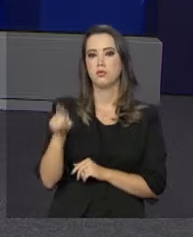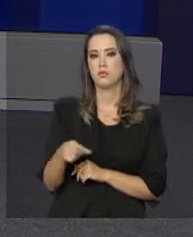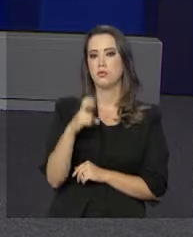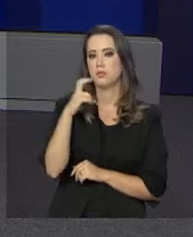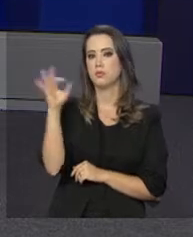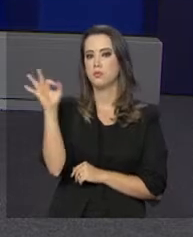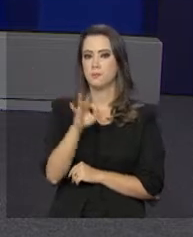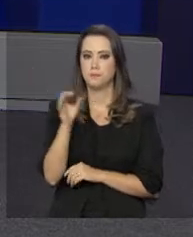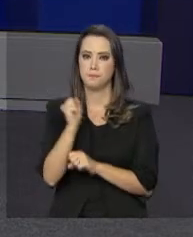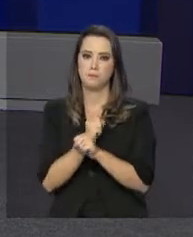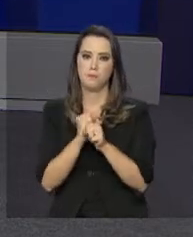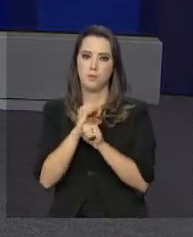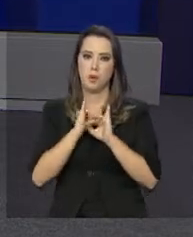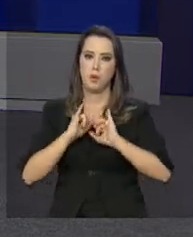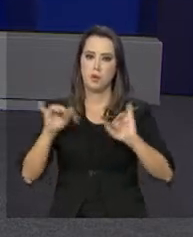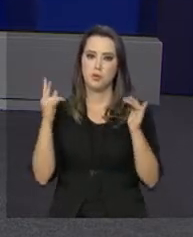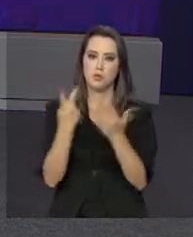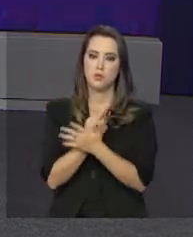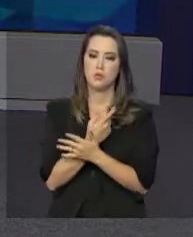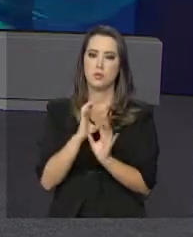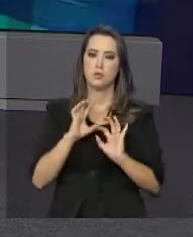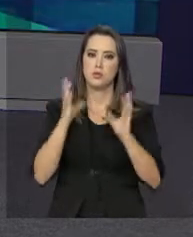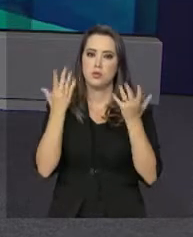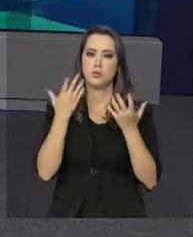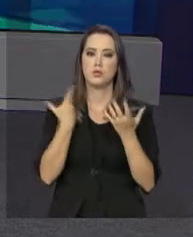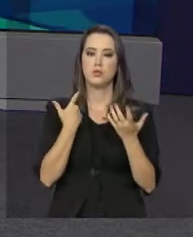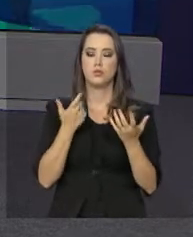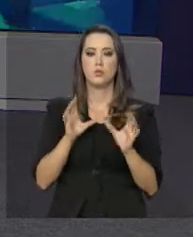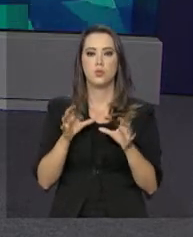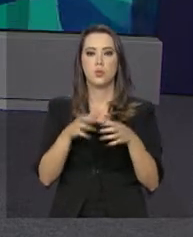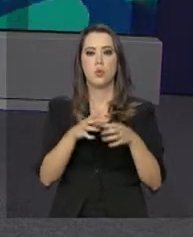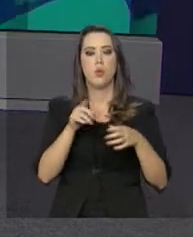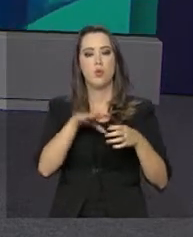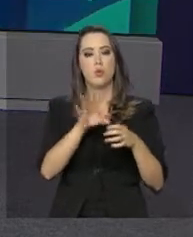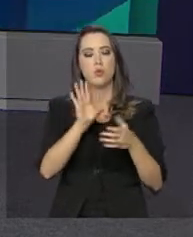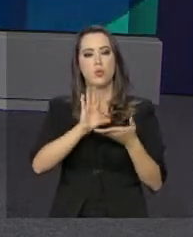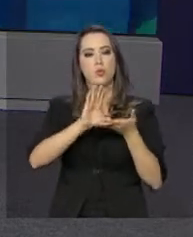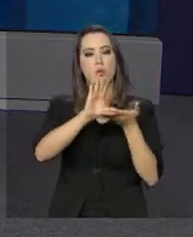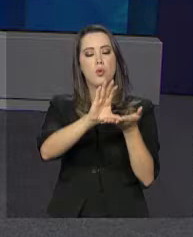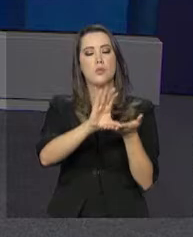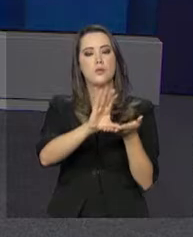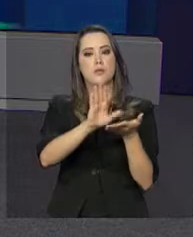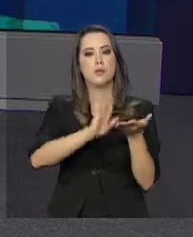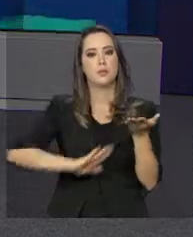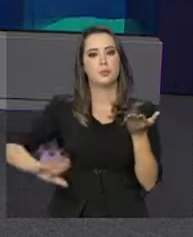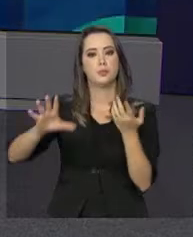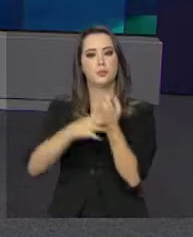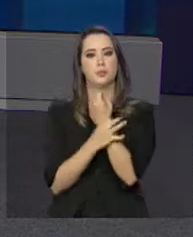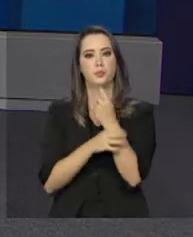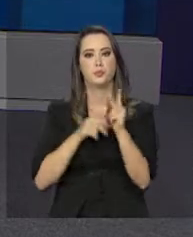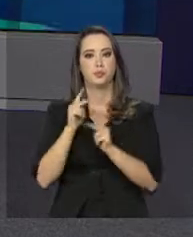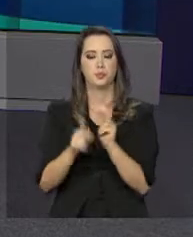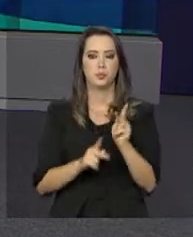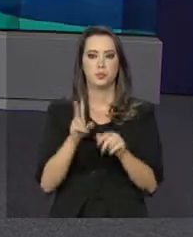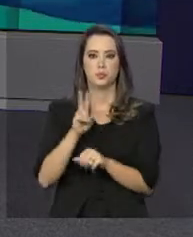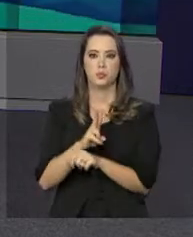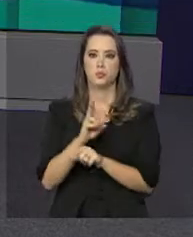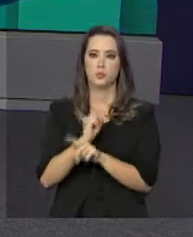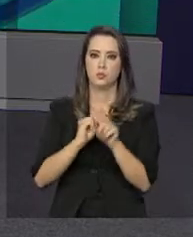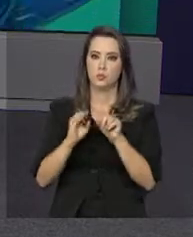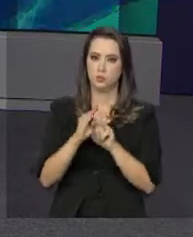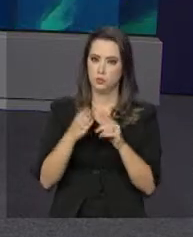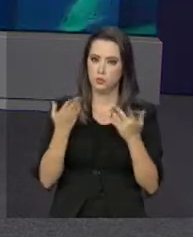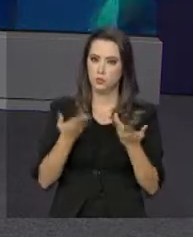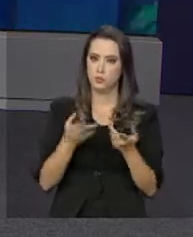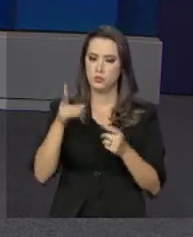por cento ao ano o anúncio foi feito na cerimônia de instalação do conselho nacional de segurança pública e defesa social nesta segunda feira